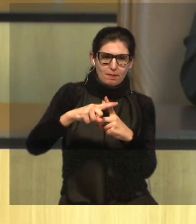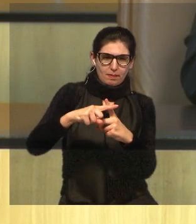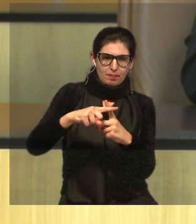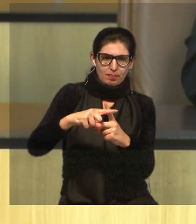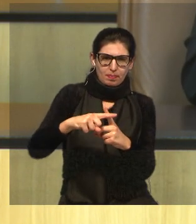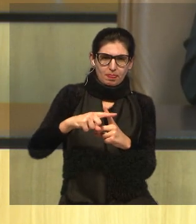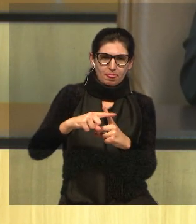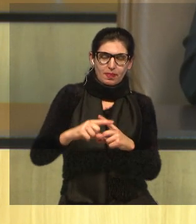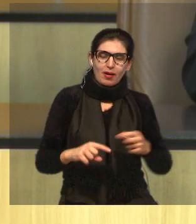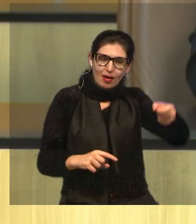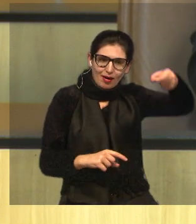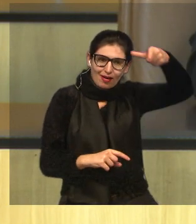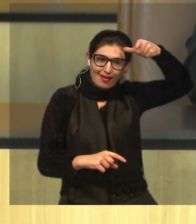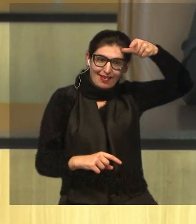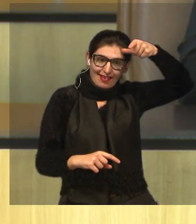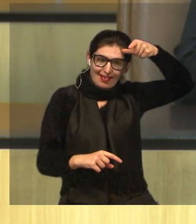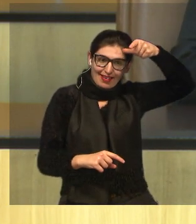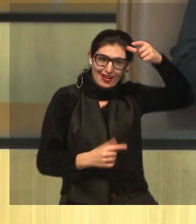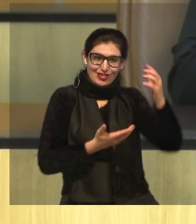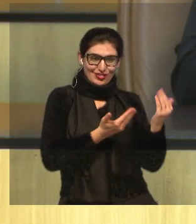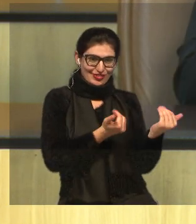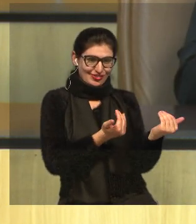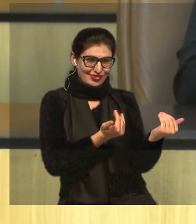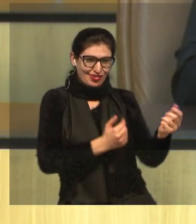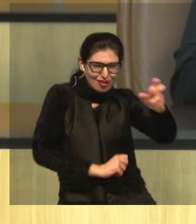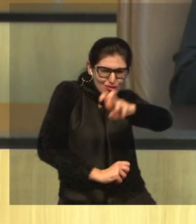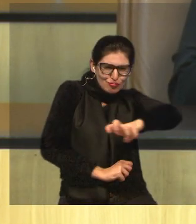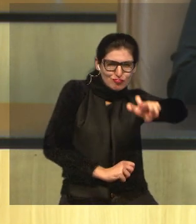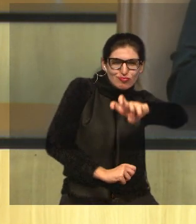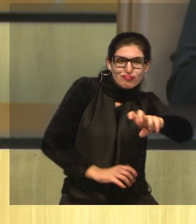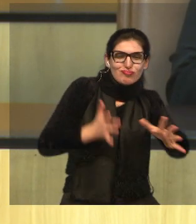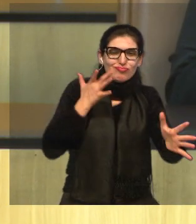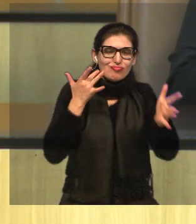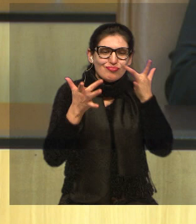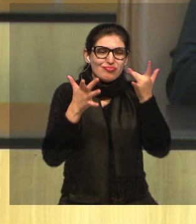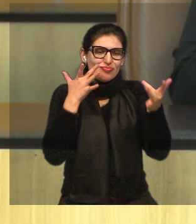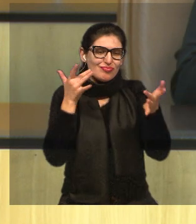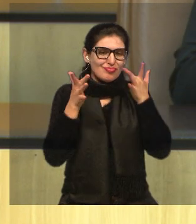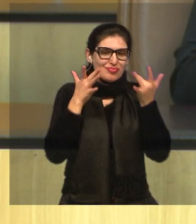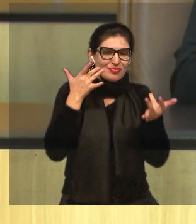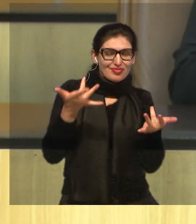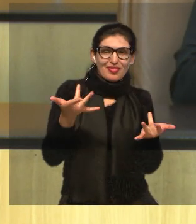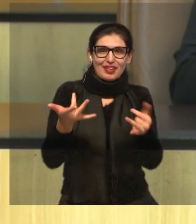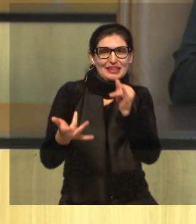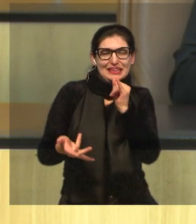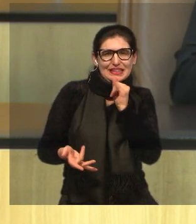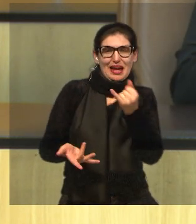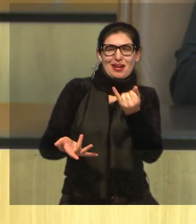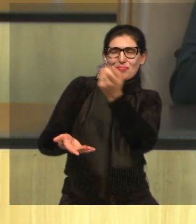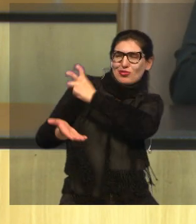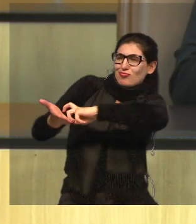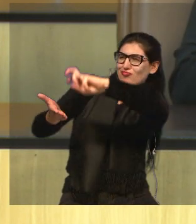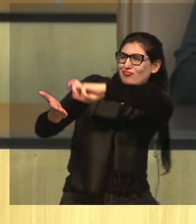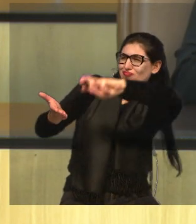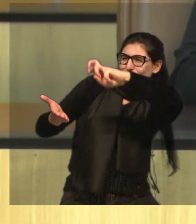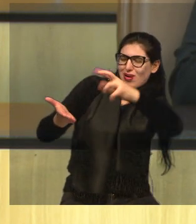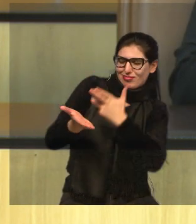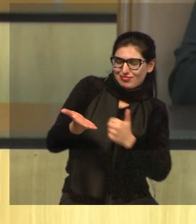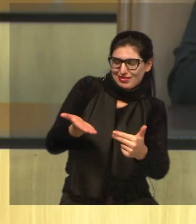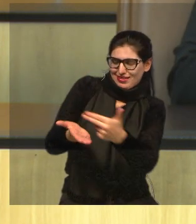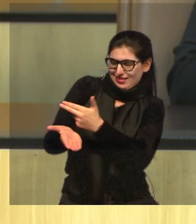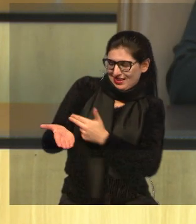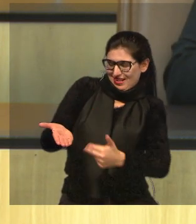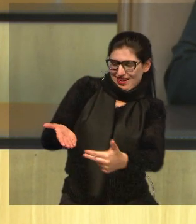ali acontecendo, que atrai a juventude da arte, o talento, e muita gente olha aquilo ali e não